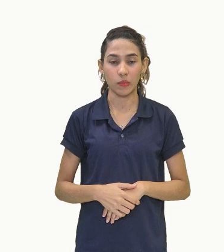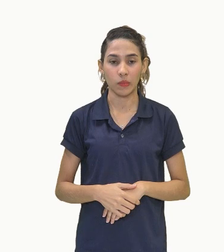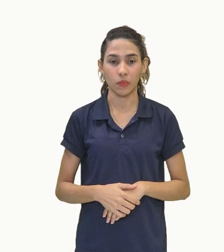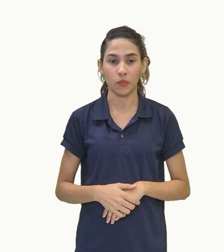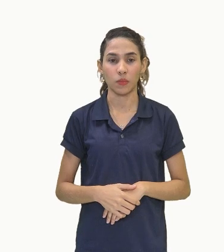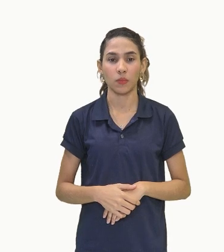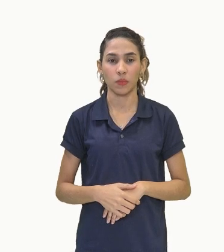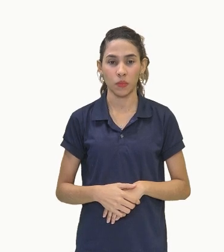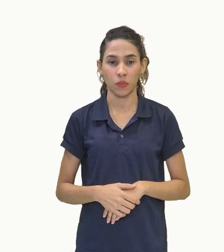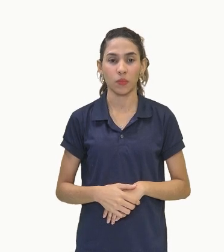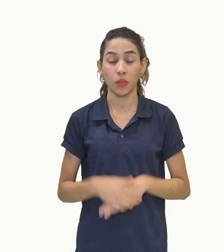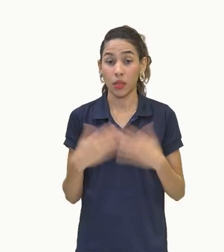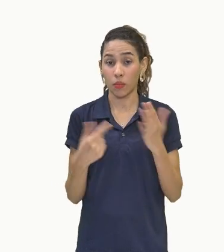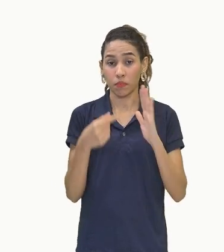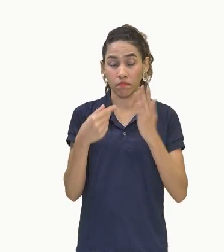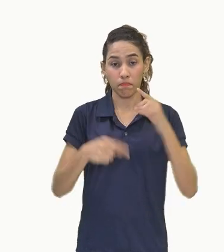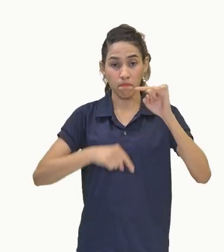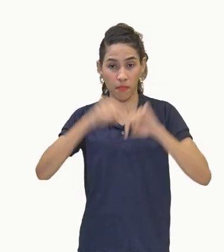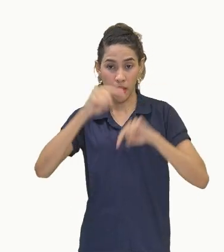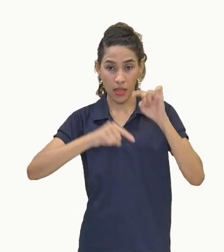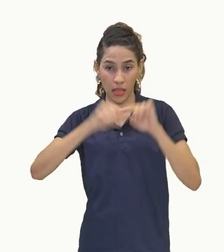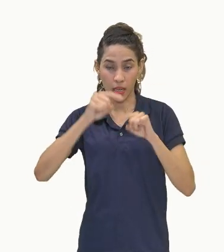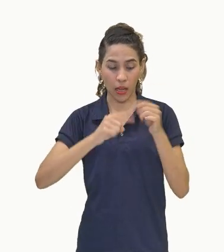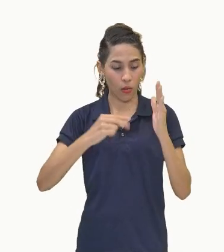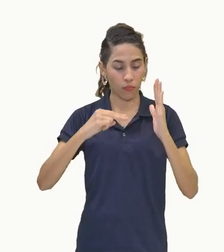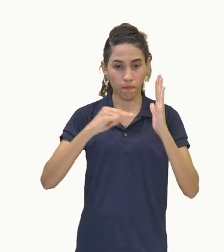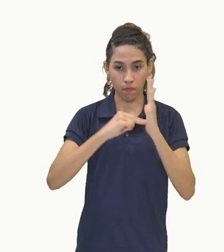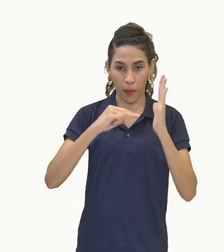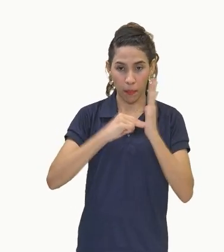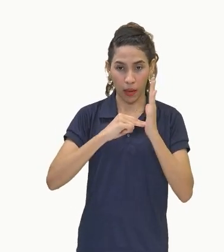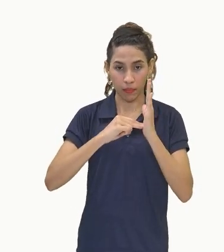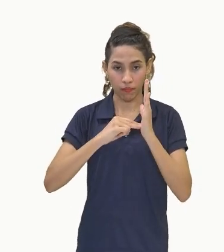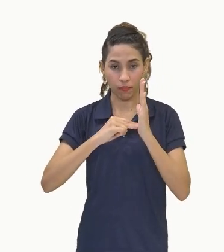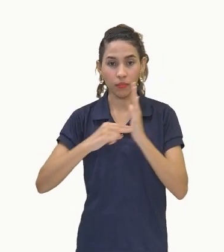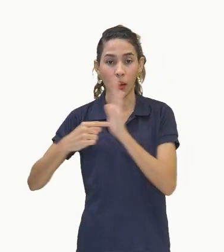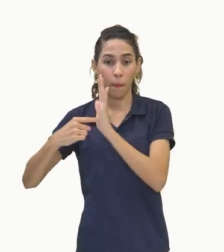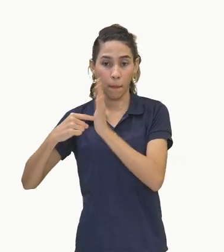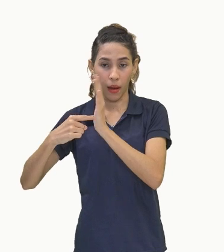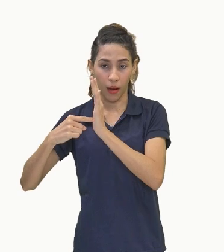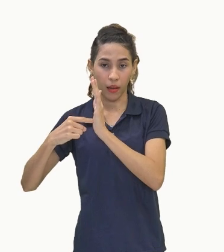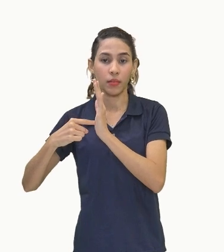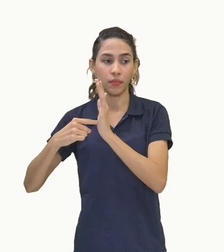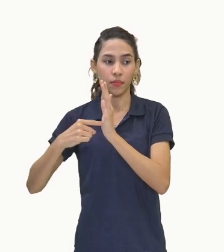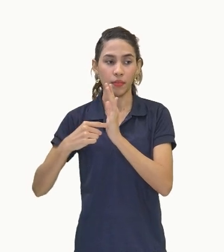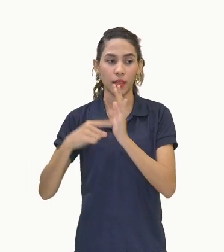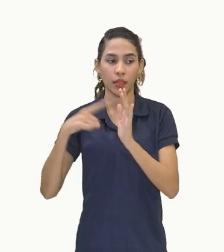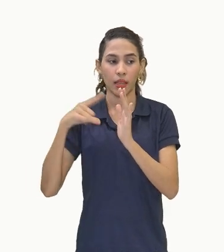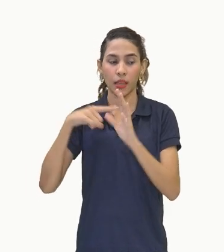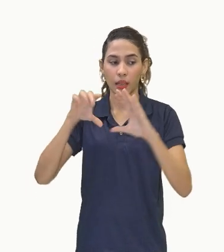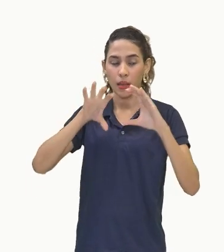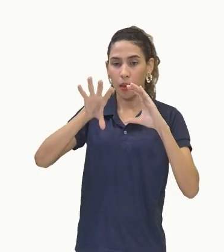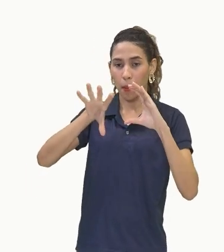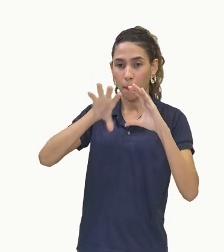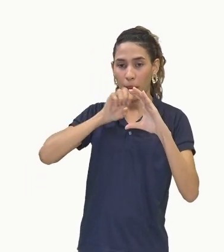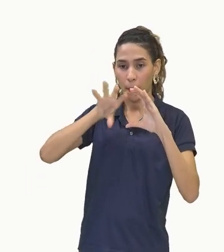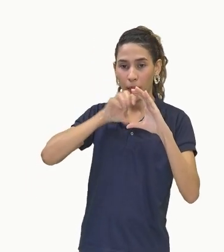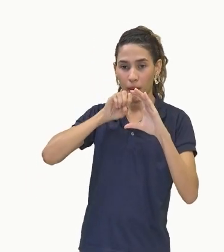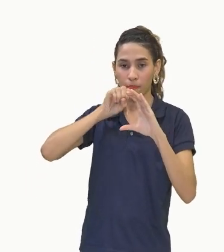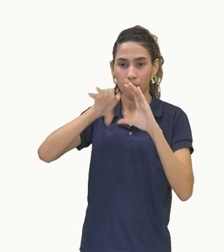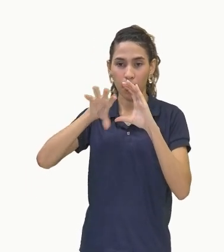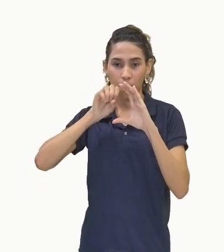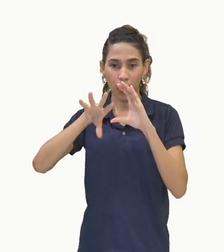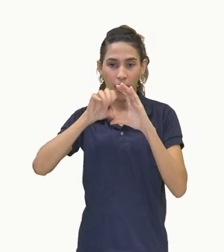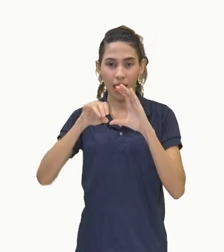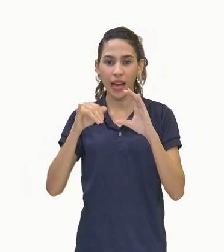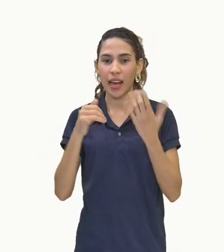um na frente do outro. Esse circuito é como eu estivesse dançando uma quadrilha. Aí eu tenho um par e eu estou